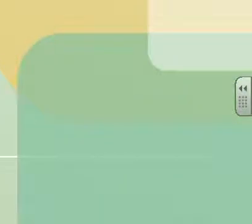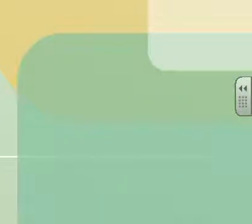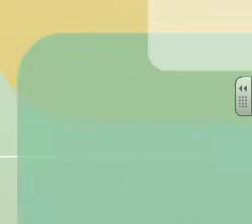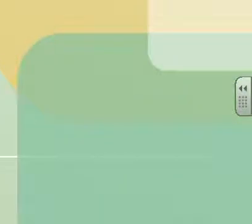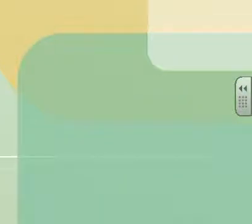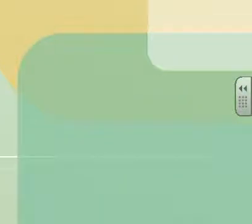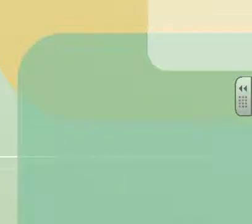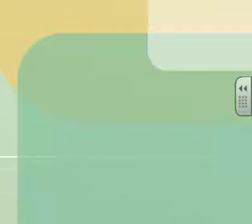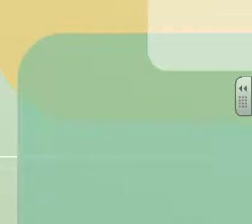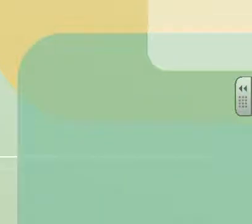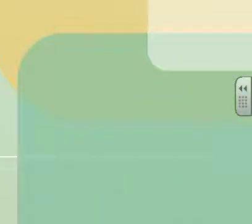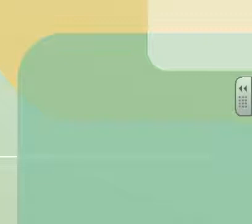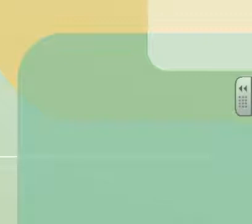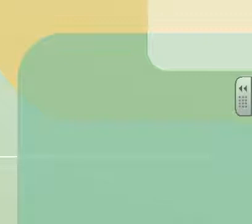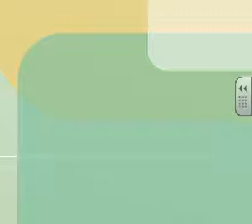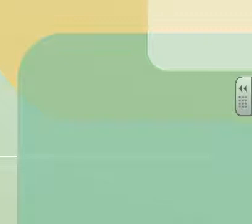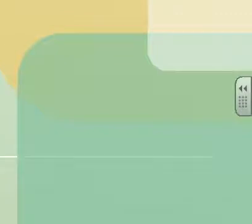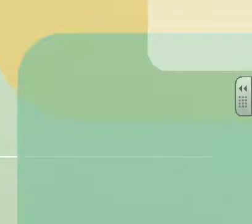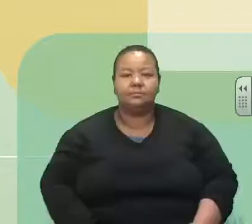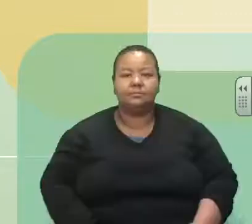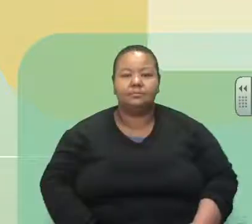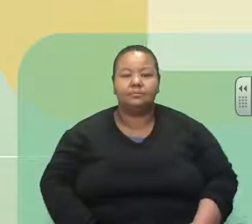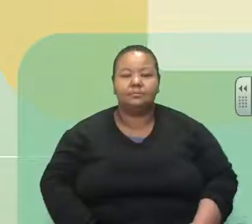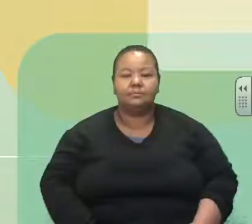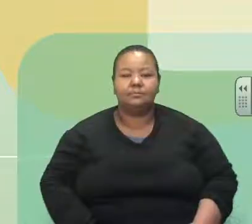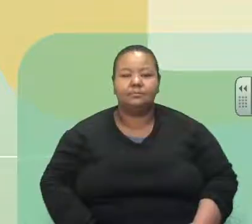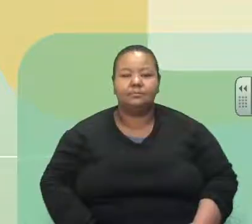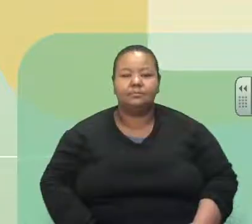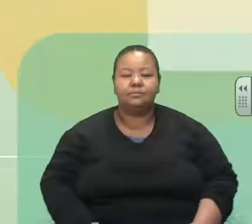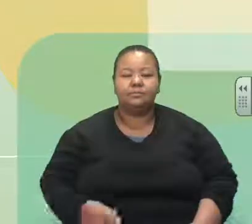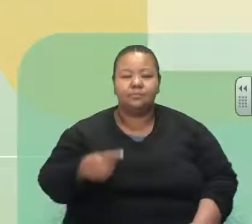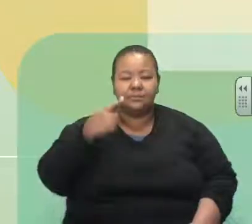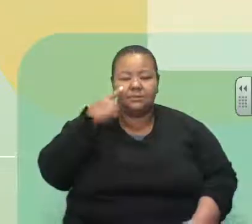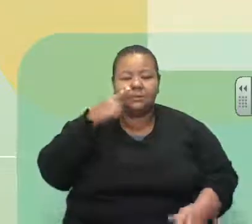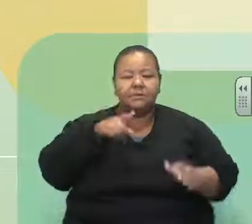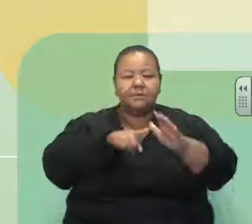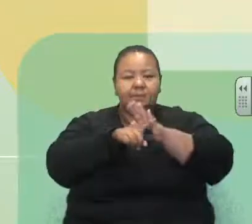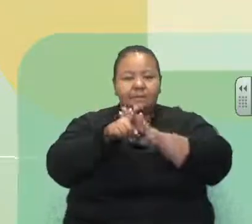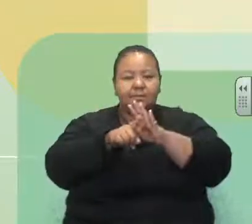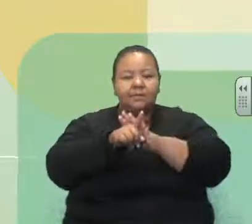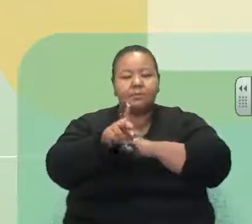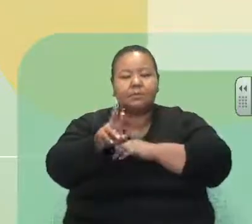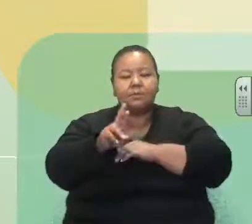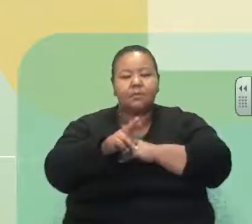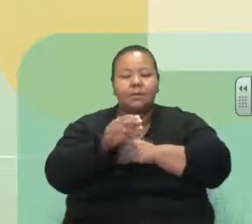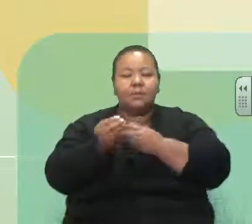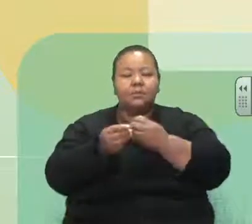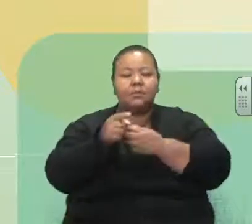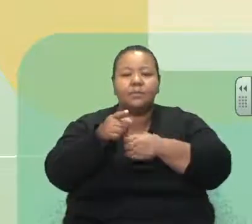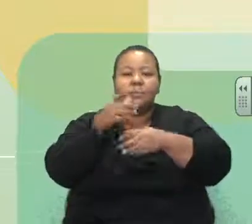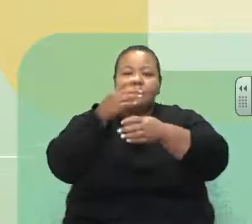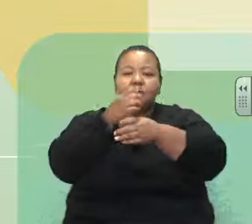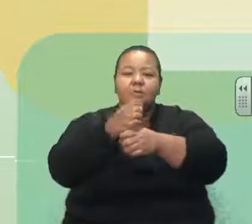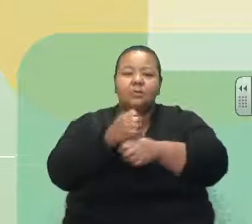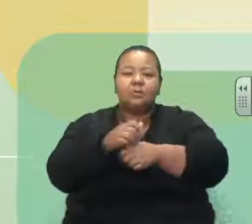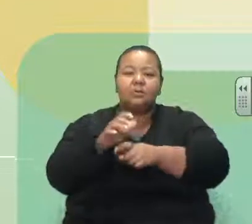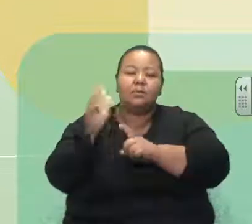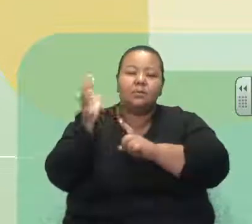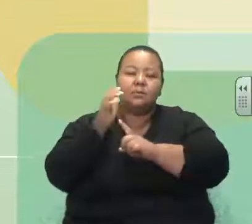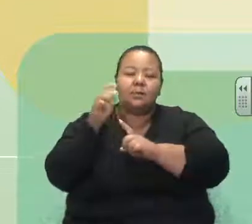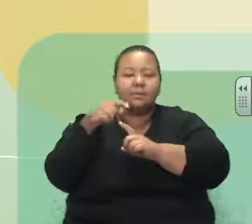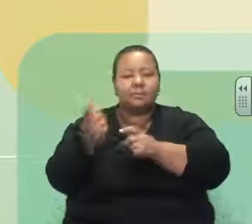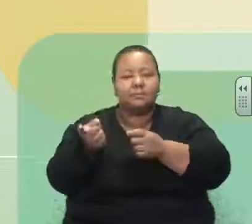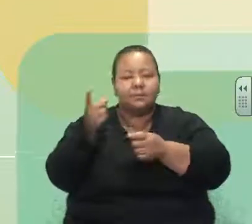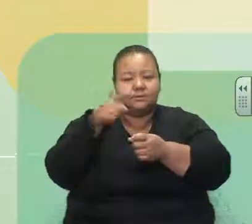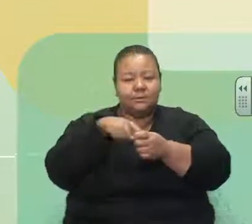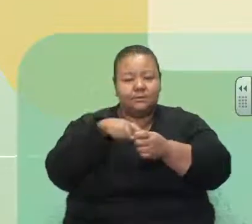Como calcular o capital intelectual nas organizações? Manda aí as suas contribuições e como que você calcularia, que a gente volta já